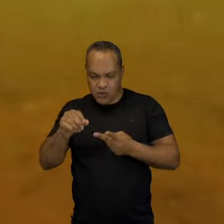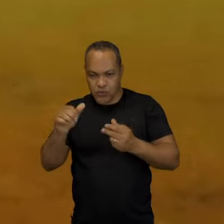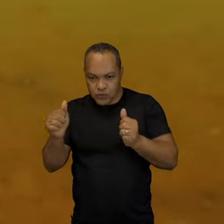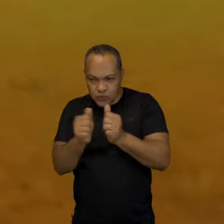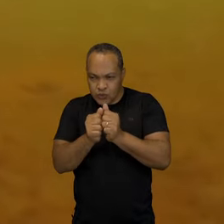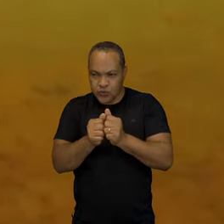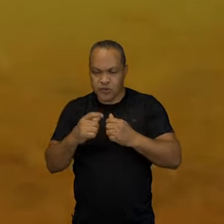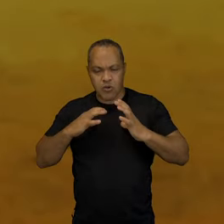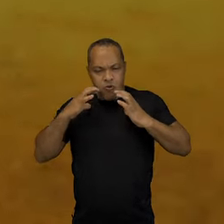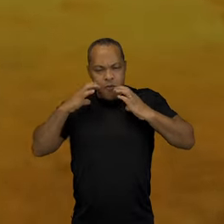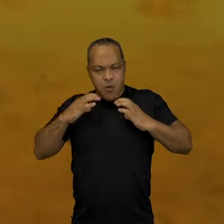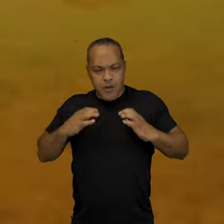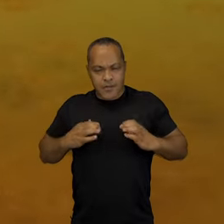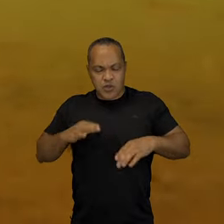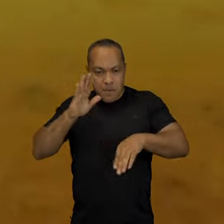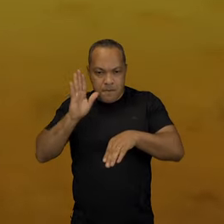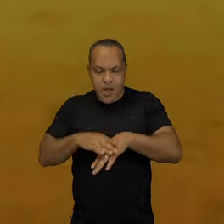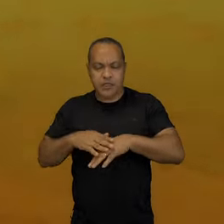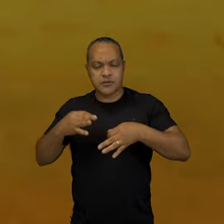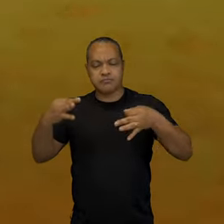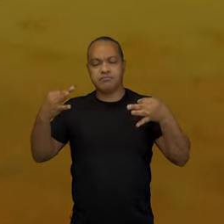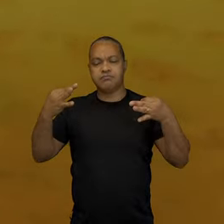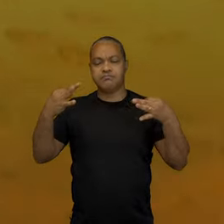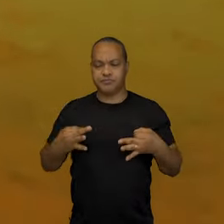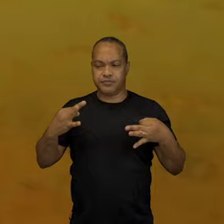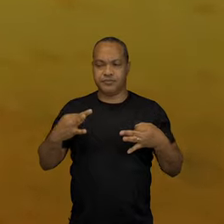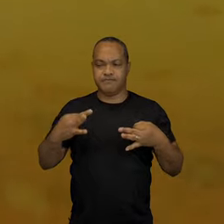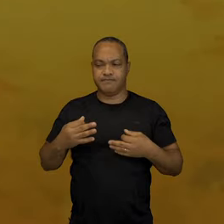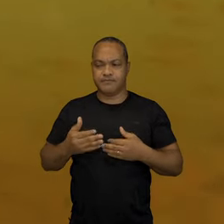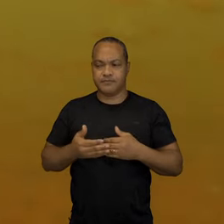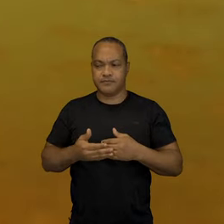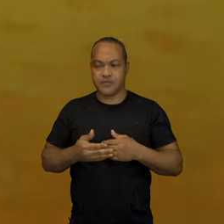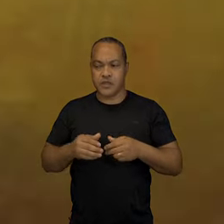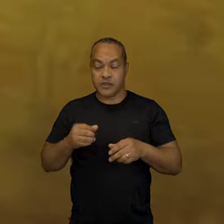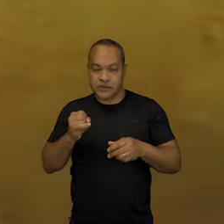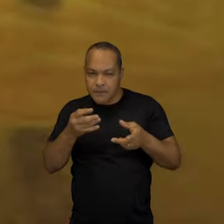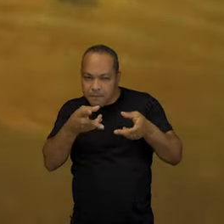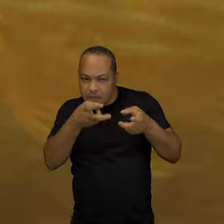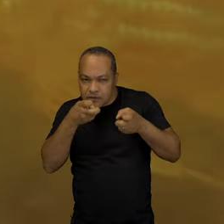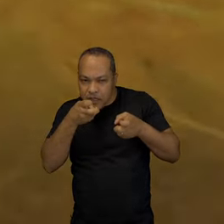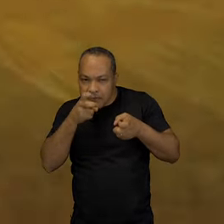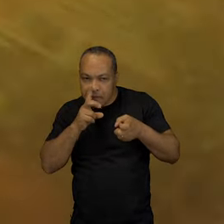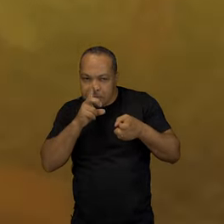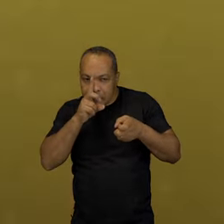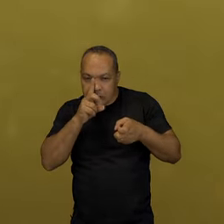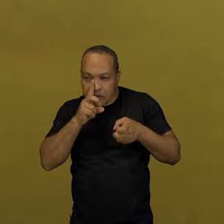emprega um comportamento ainda mais sofisticado. Ao menor sinal de